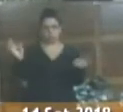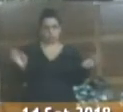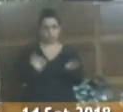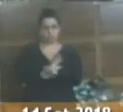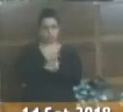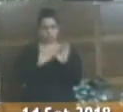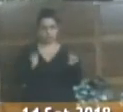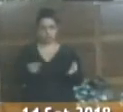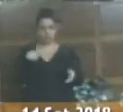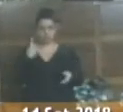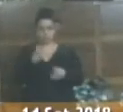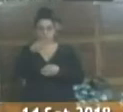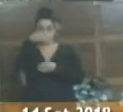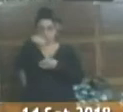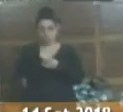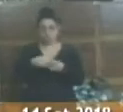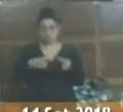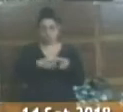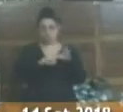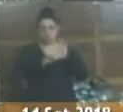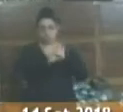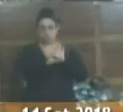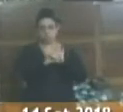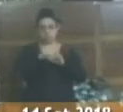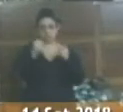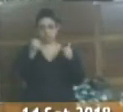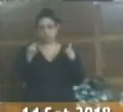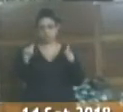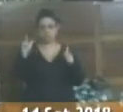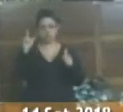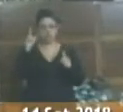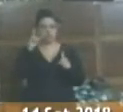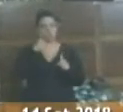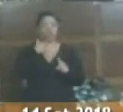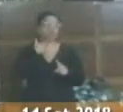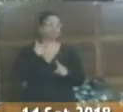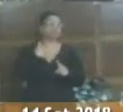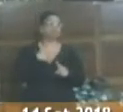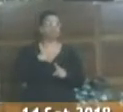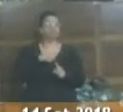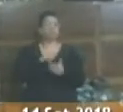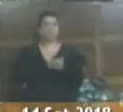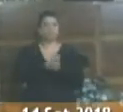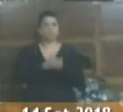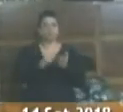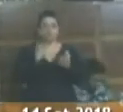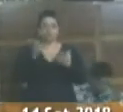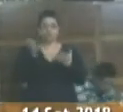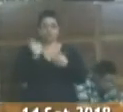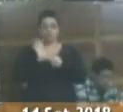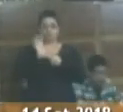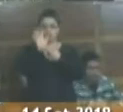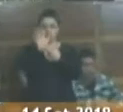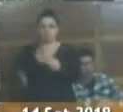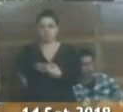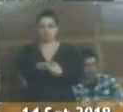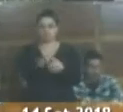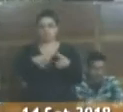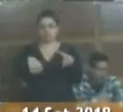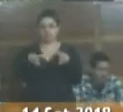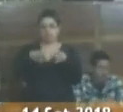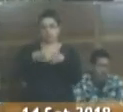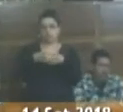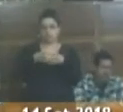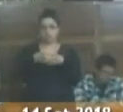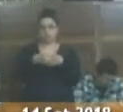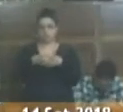do Instituto, não temos nenhum interesse a não ser ajudar a nossa comunidade. Então, também gostaria de deixar